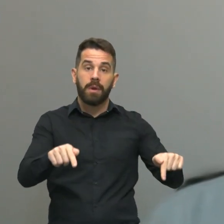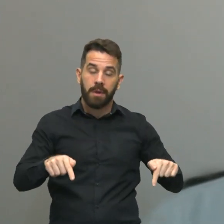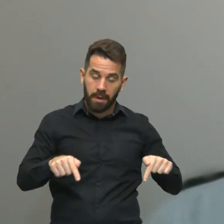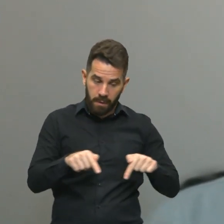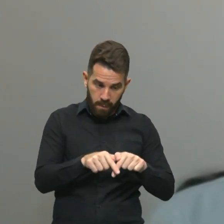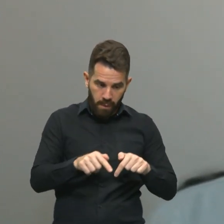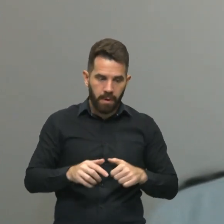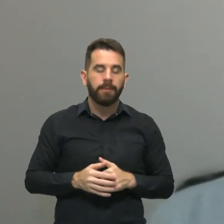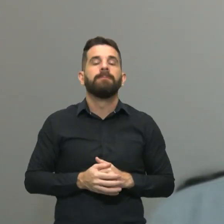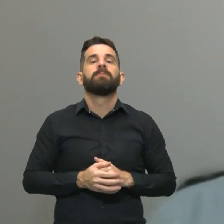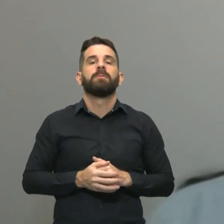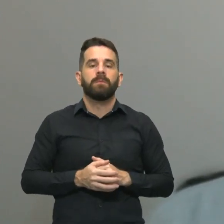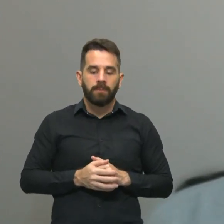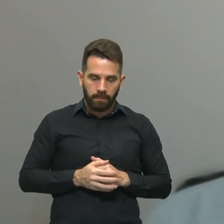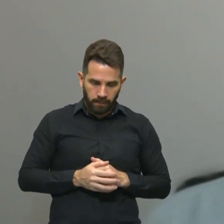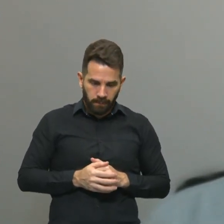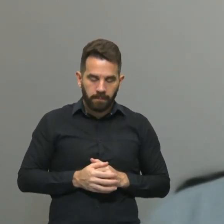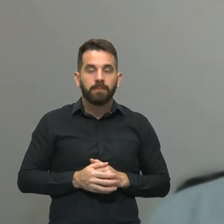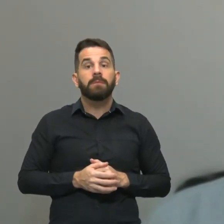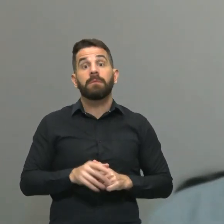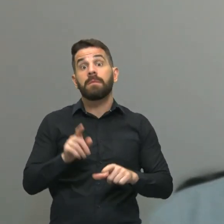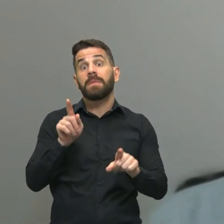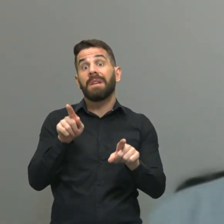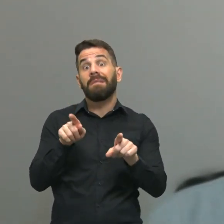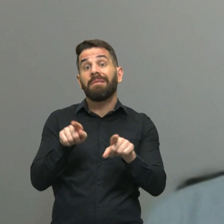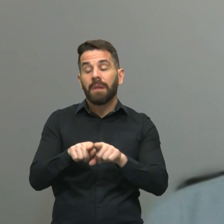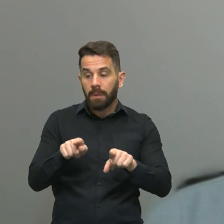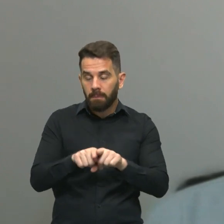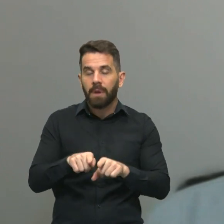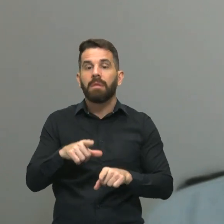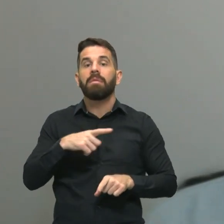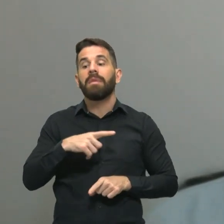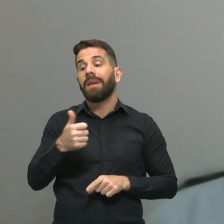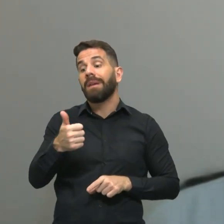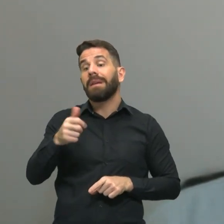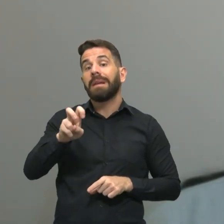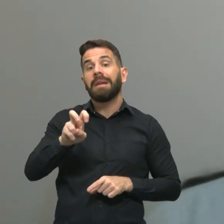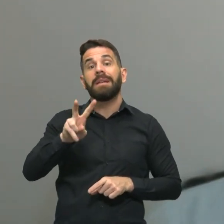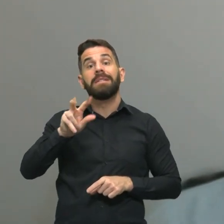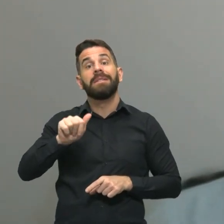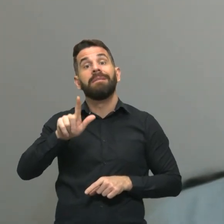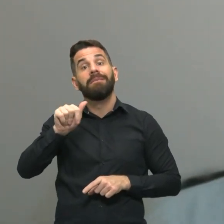também ele oferta 15 vagas no